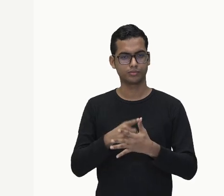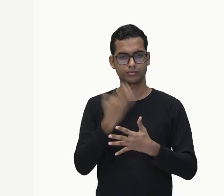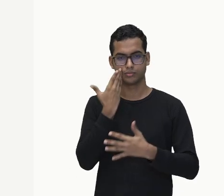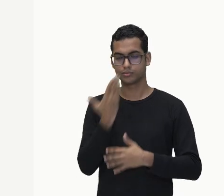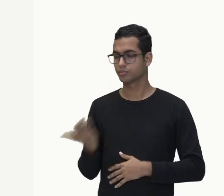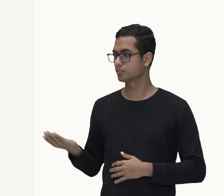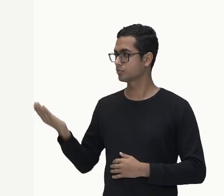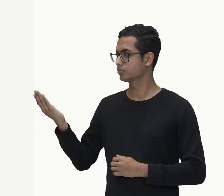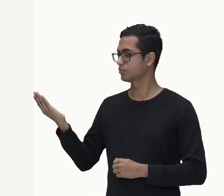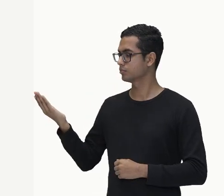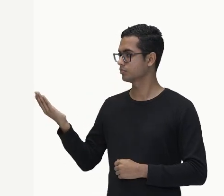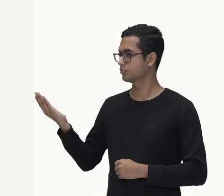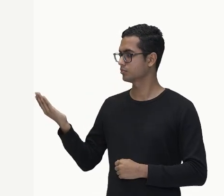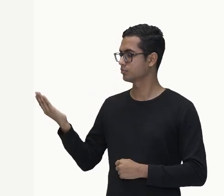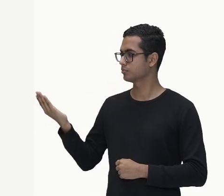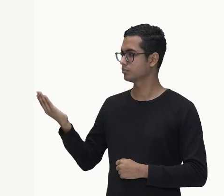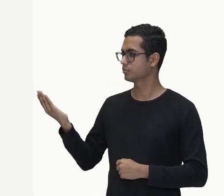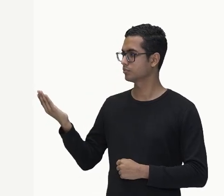ayudabais